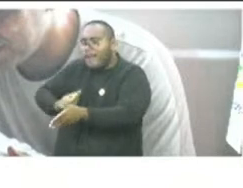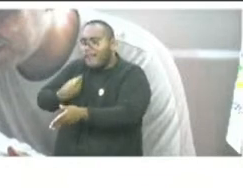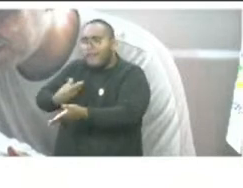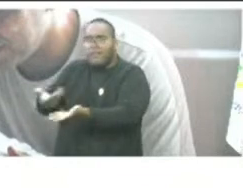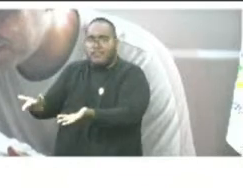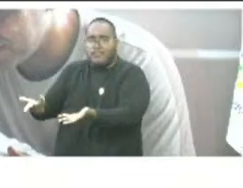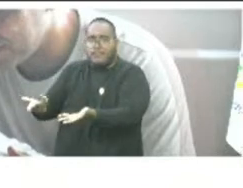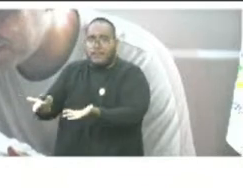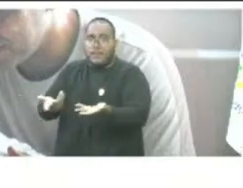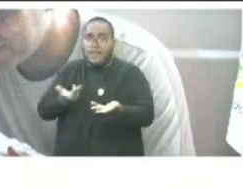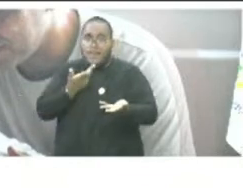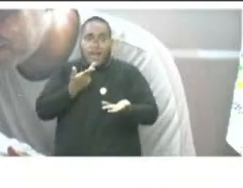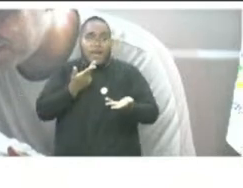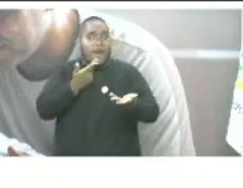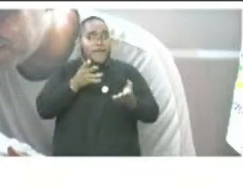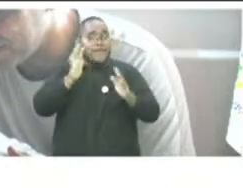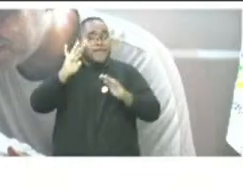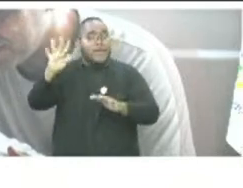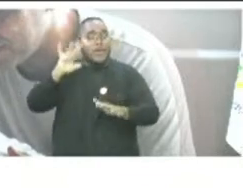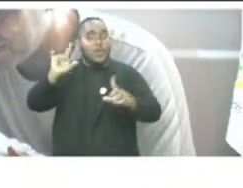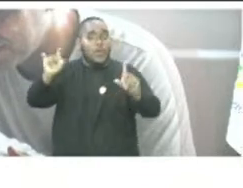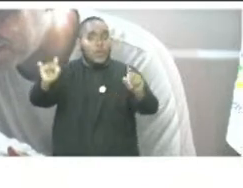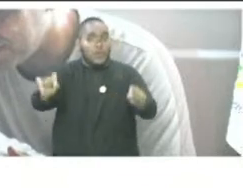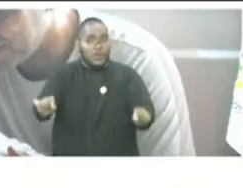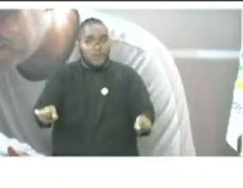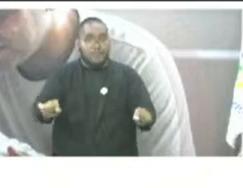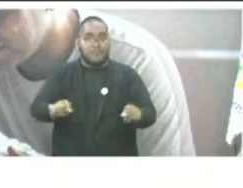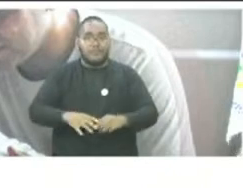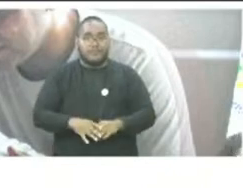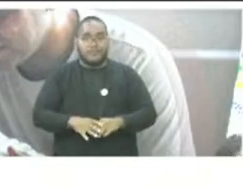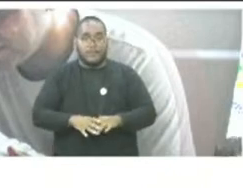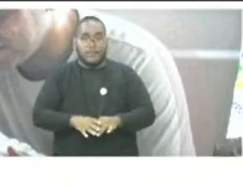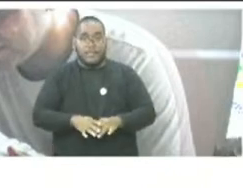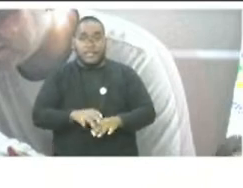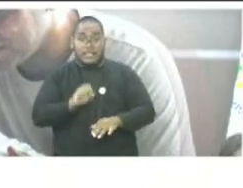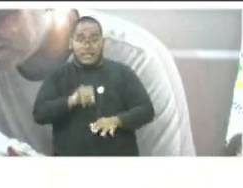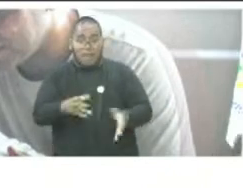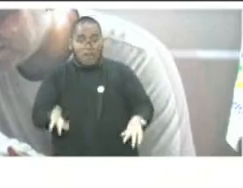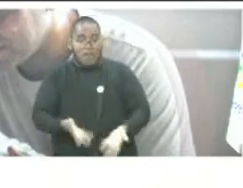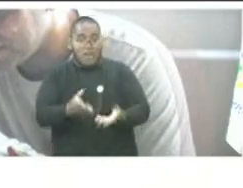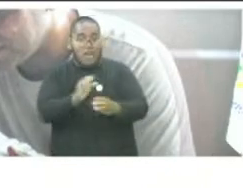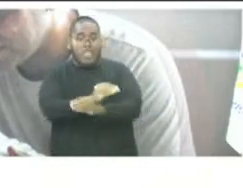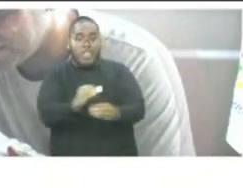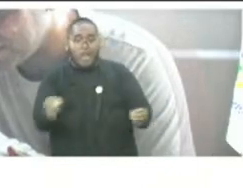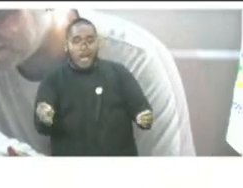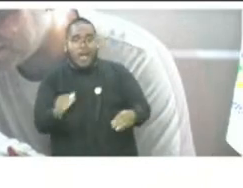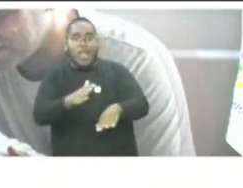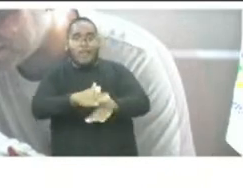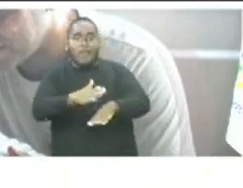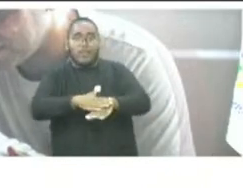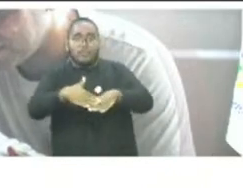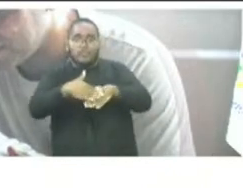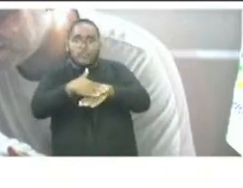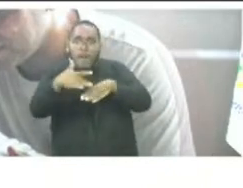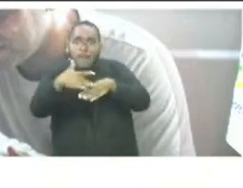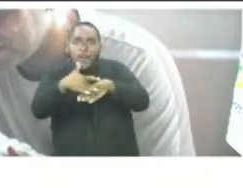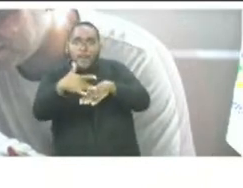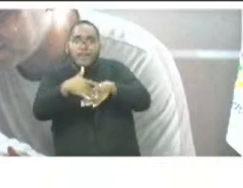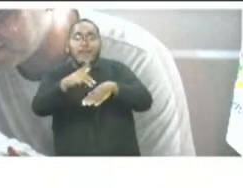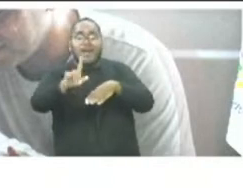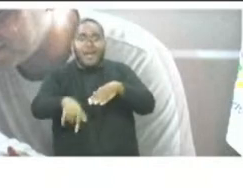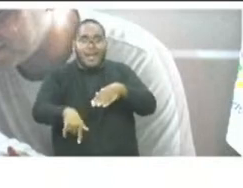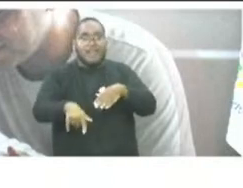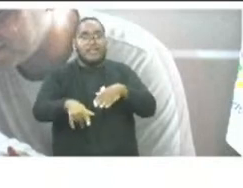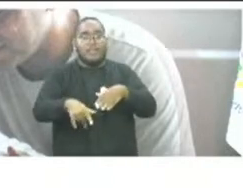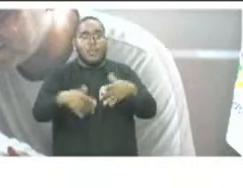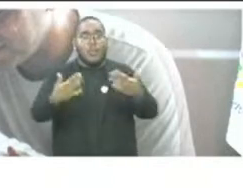precisa pensar que não promover o contato pele a pele, não promover a hora de ouro, é um fator de desestabilização